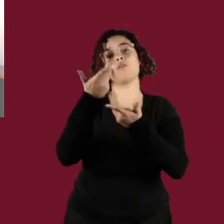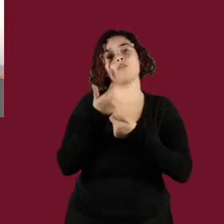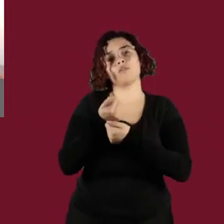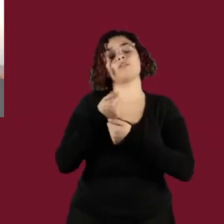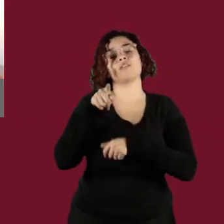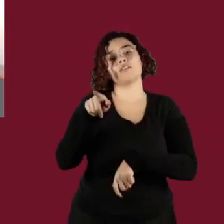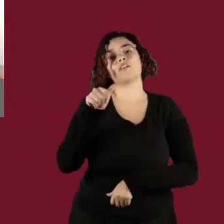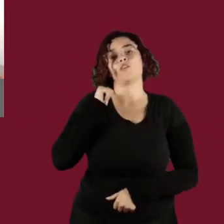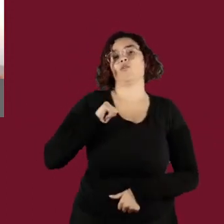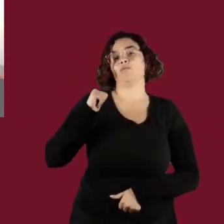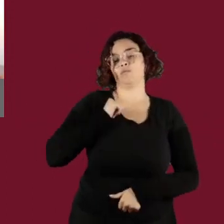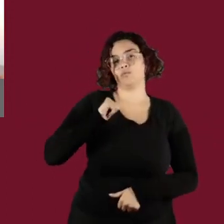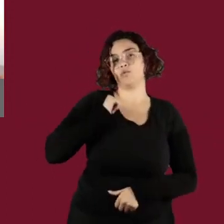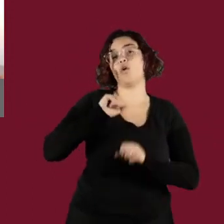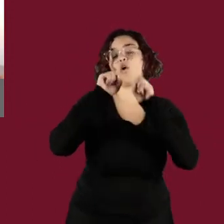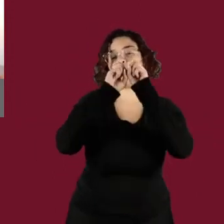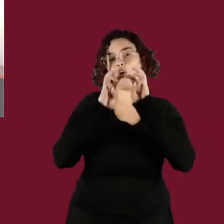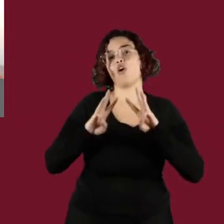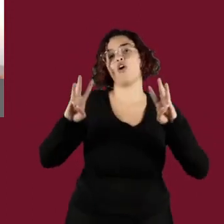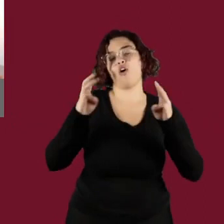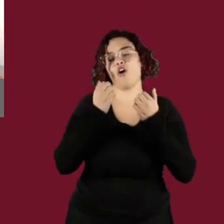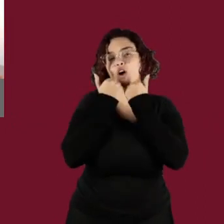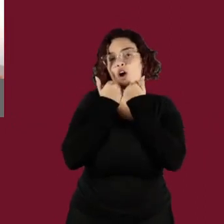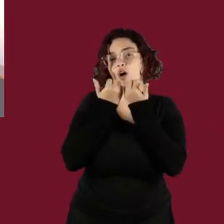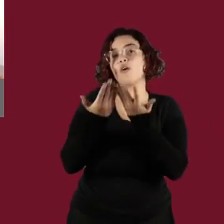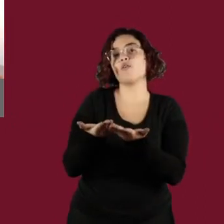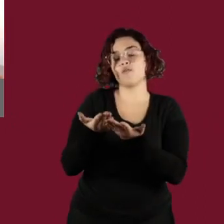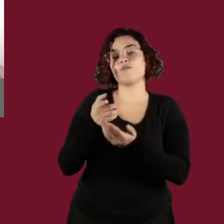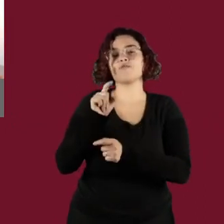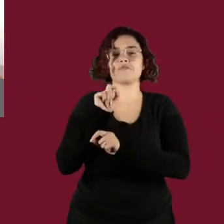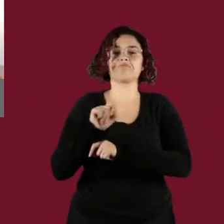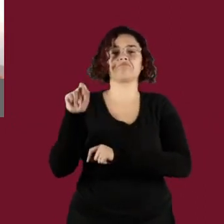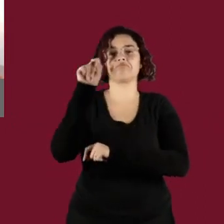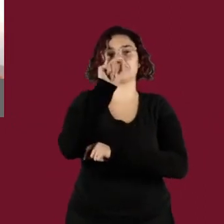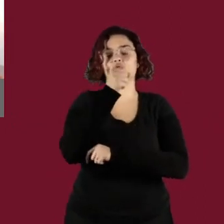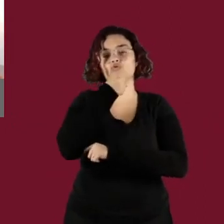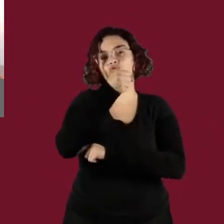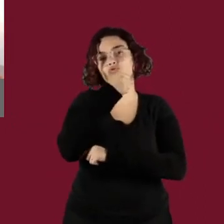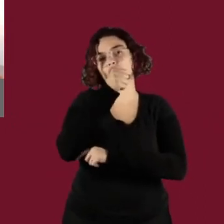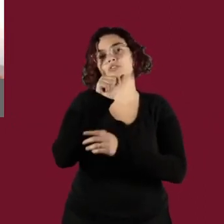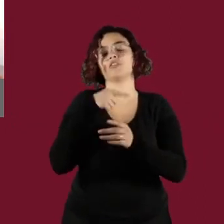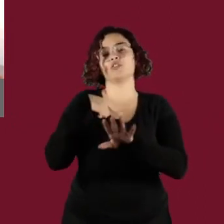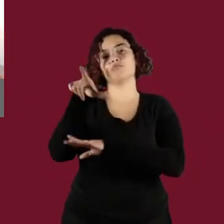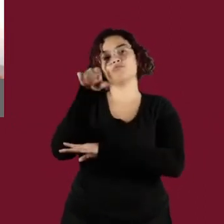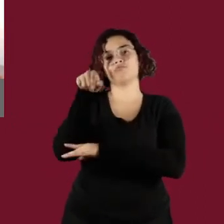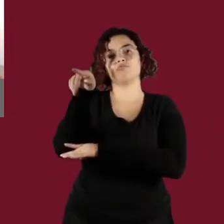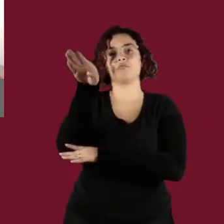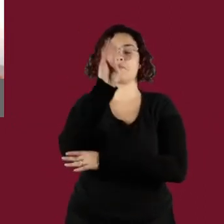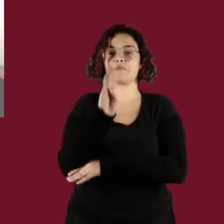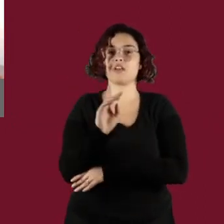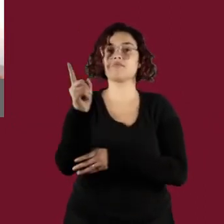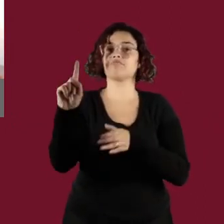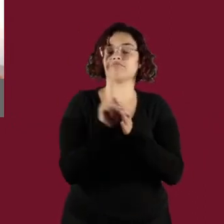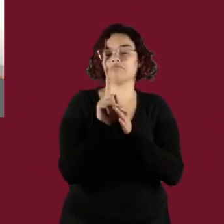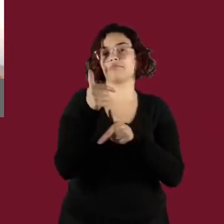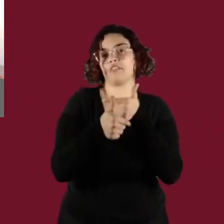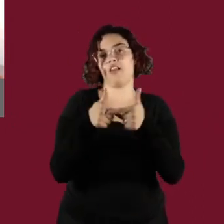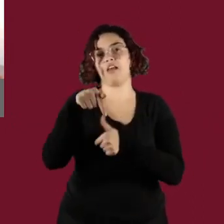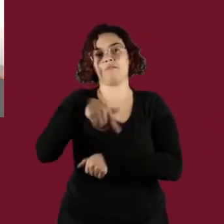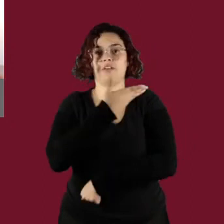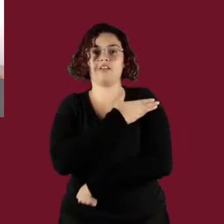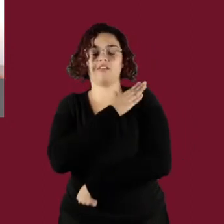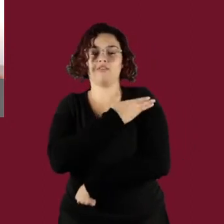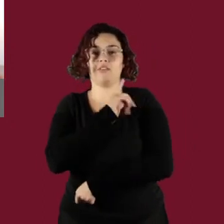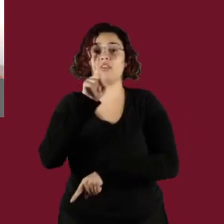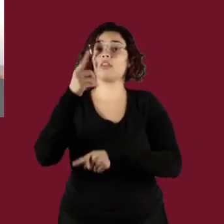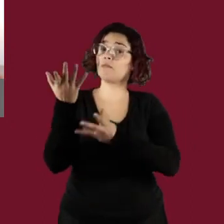também a ONU oferece bolsas para jornalistas de várias partes do mundo. Ele foi escolhido do Brasil, nos conhecemos aqui, e ele foi convidado depois,